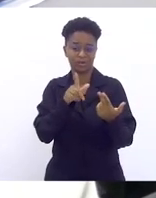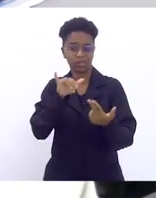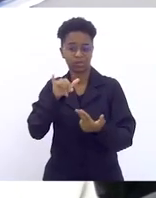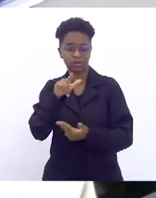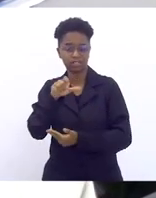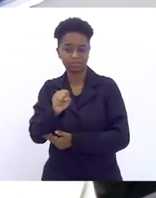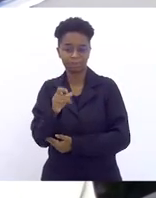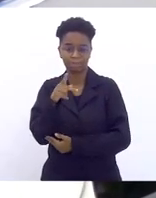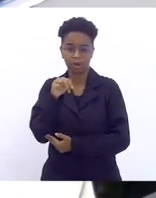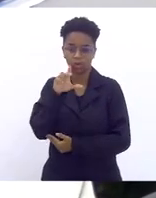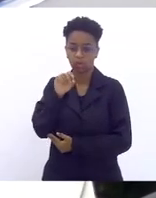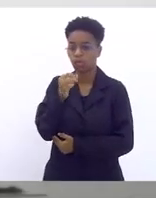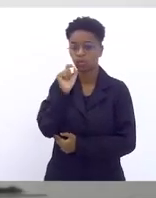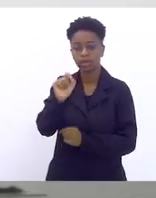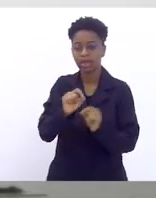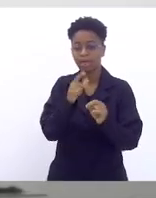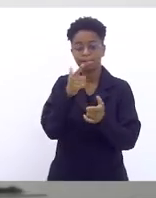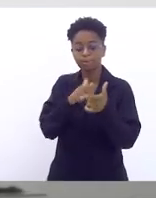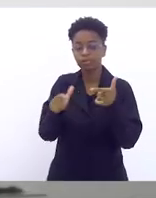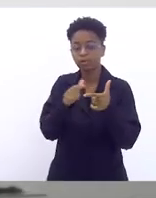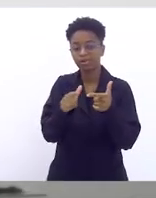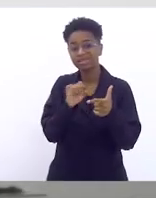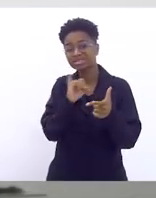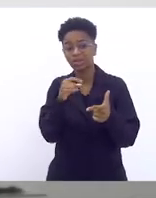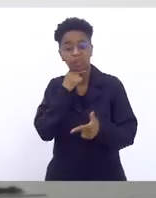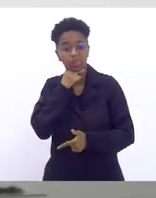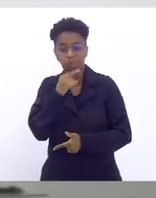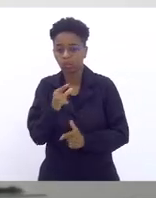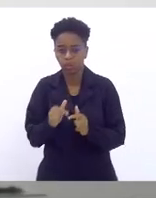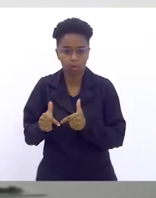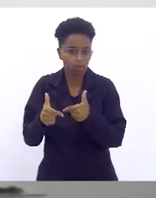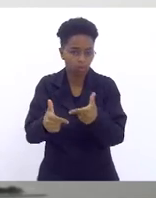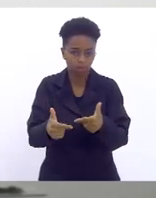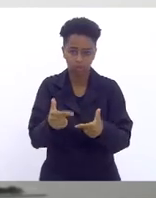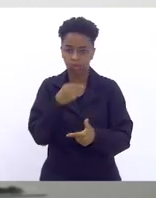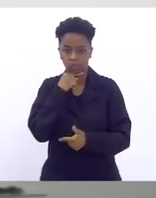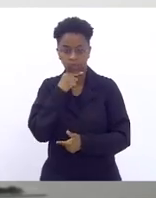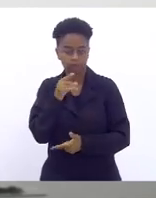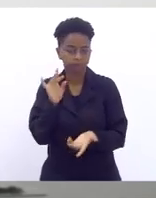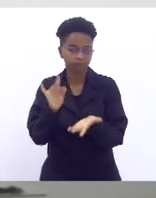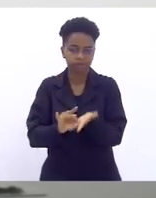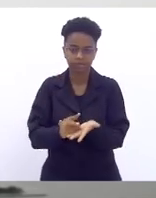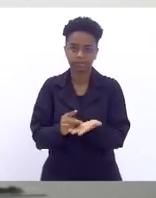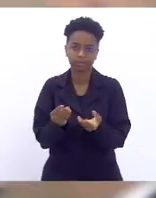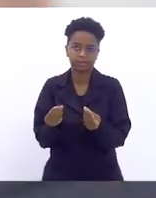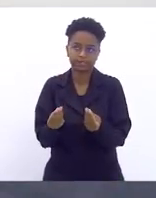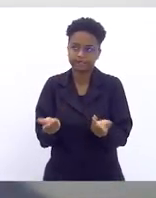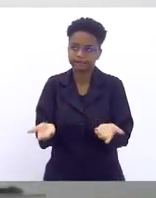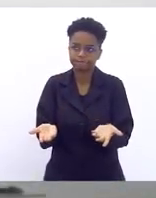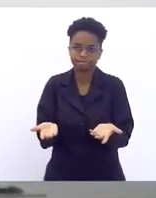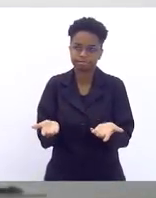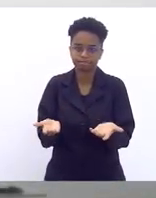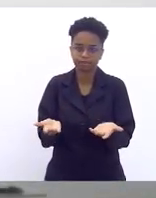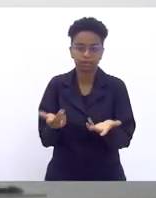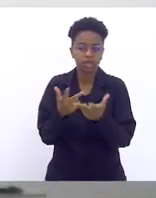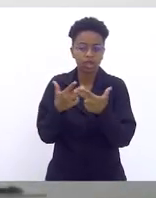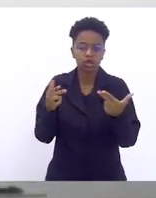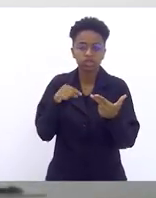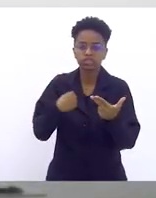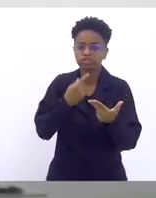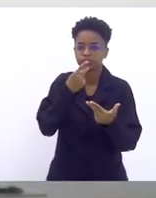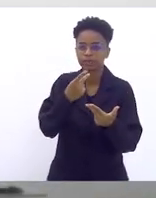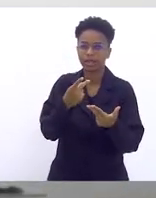o grande problema do planejamento é quando a gente não consegue executar o a gente não consegue ter de fato a aquilo que a gente chama de